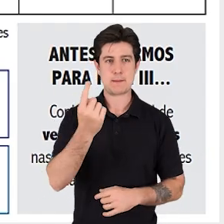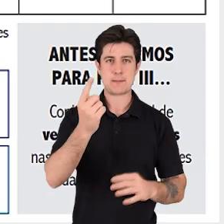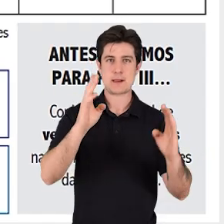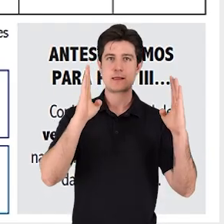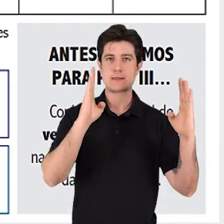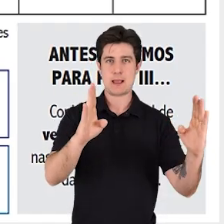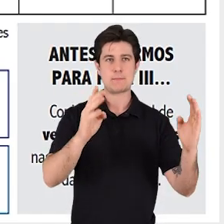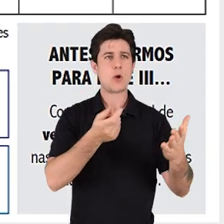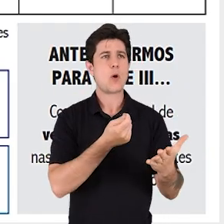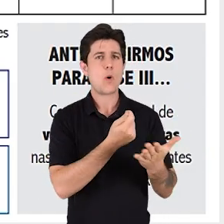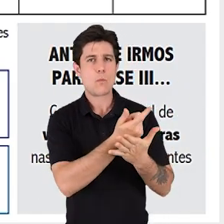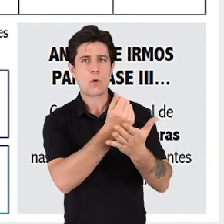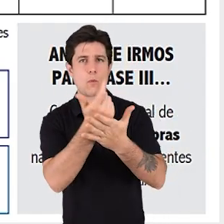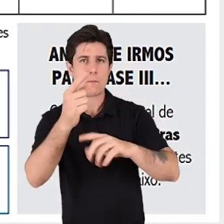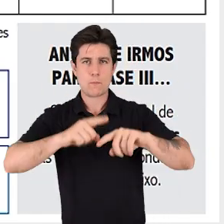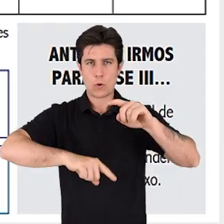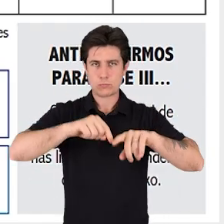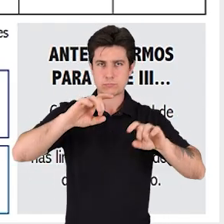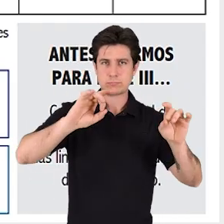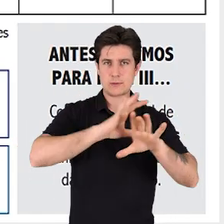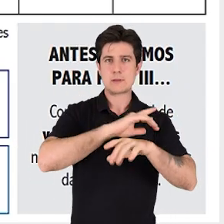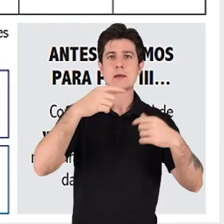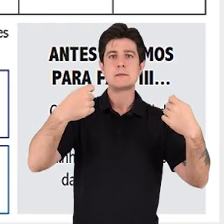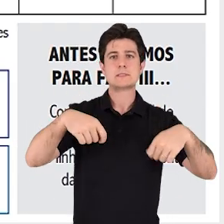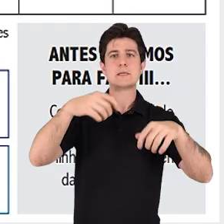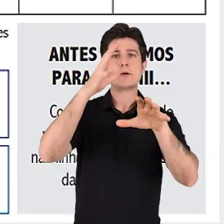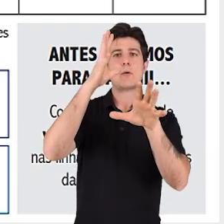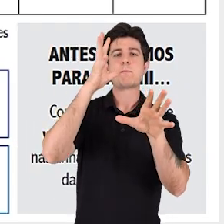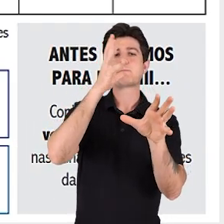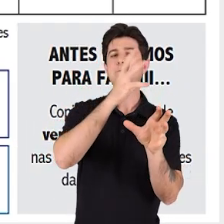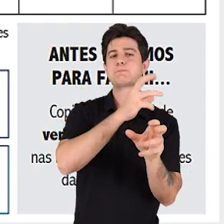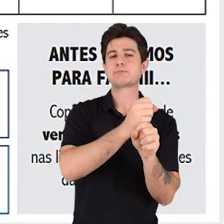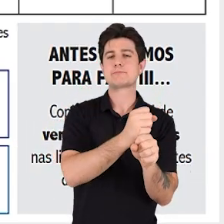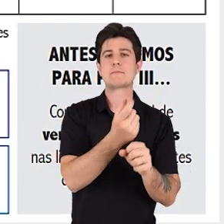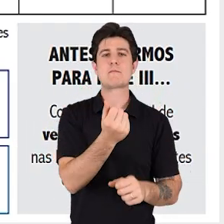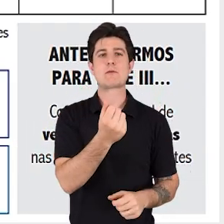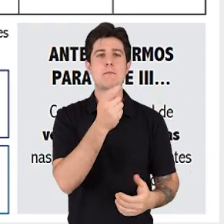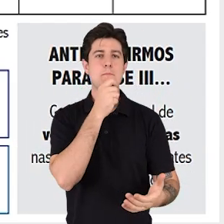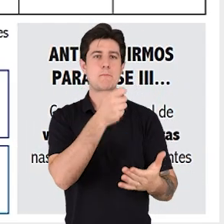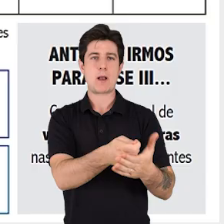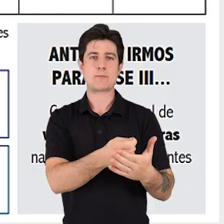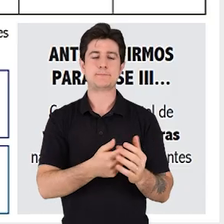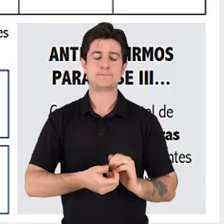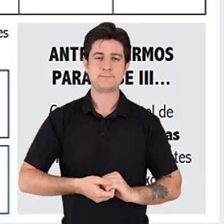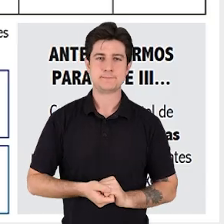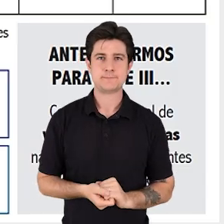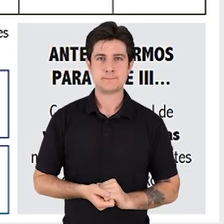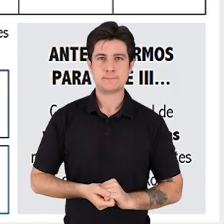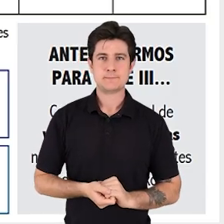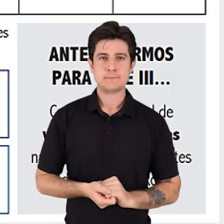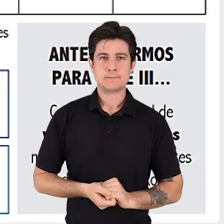Uma vez terminada a fase 1, de compras de produtos, devemos somar as quantias pagas por esses.